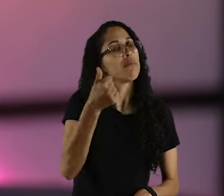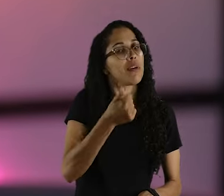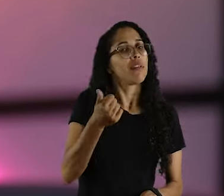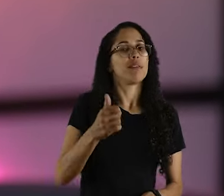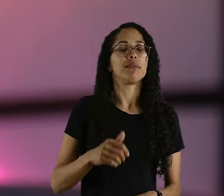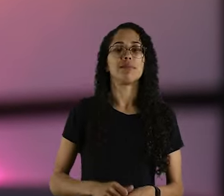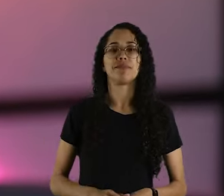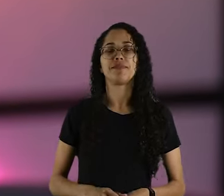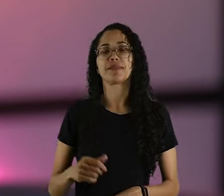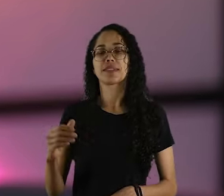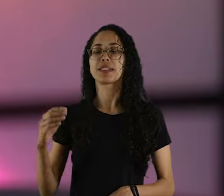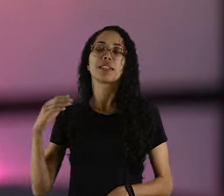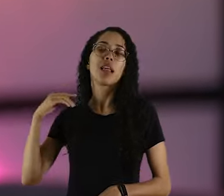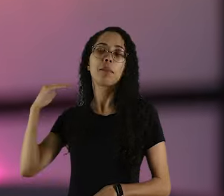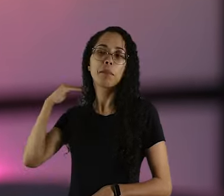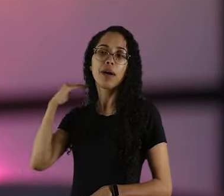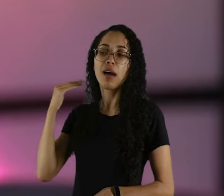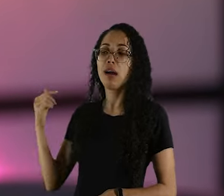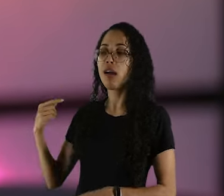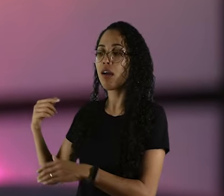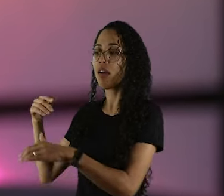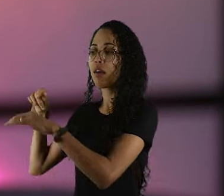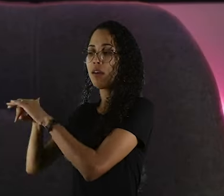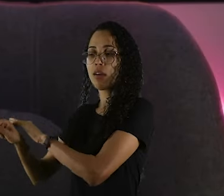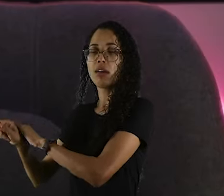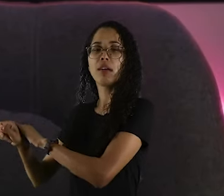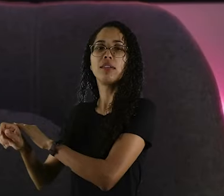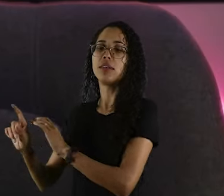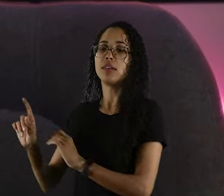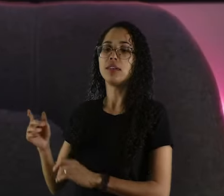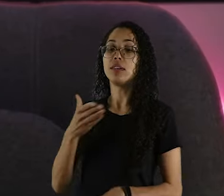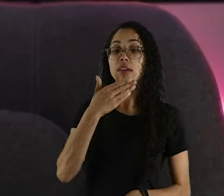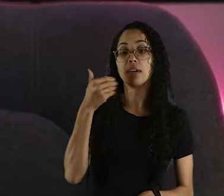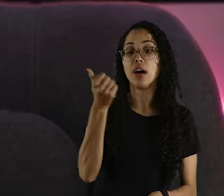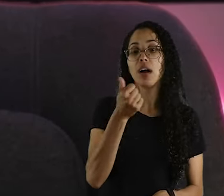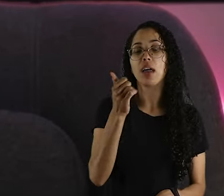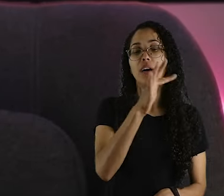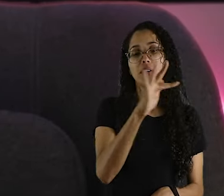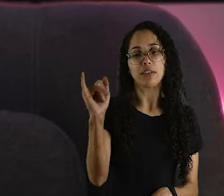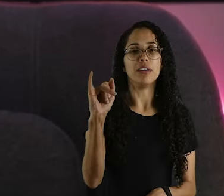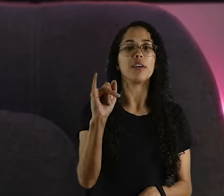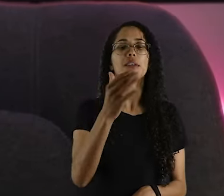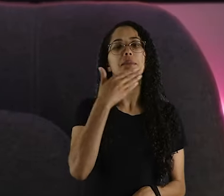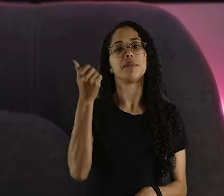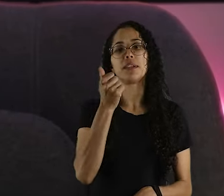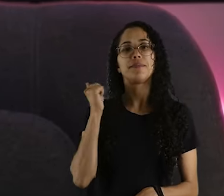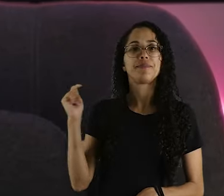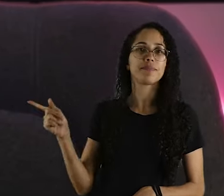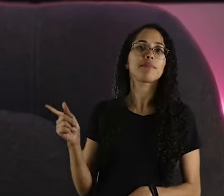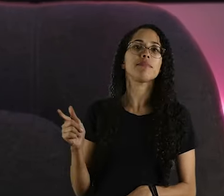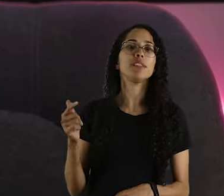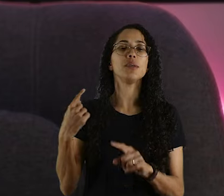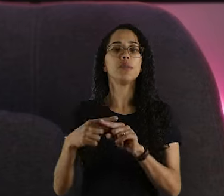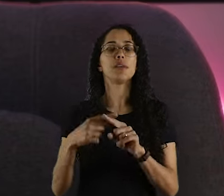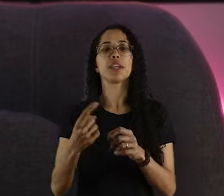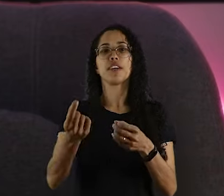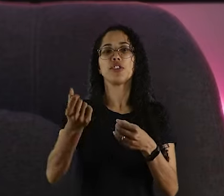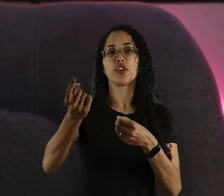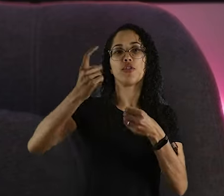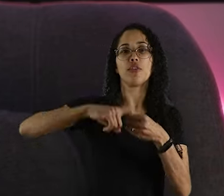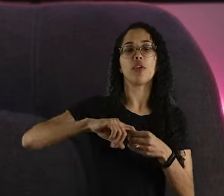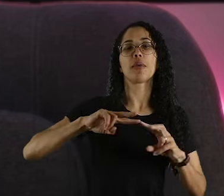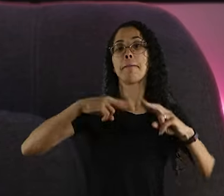tem da poupança e a gente tem um retorno que é maior. Quer dizer, o ganho é maior do que você